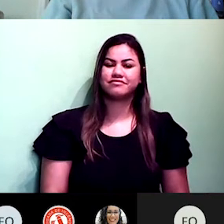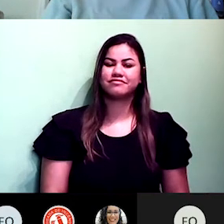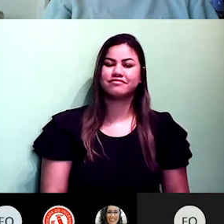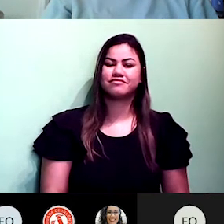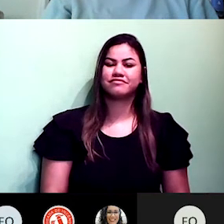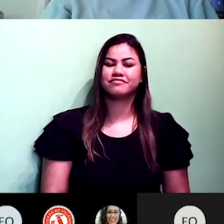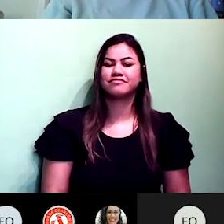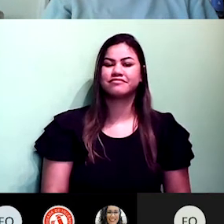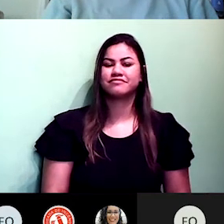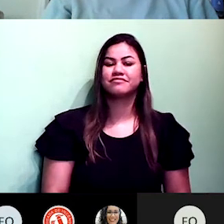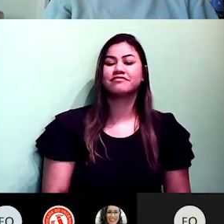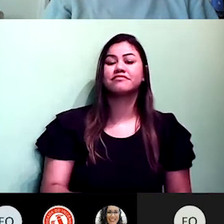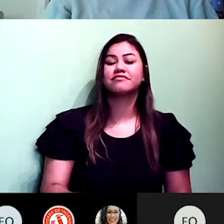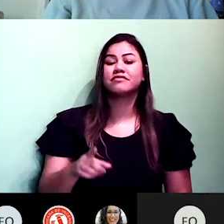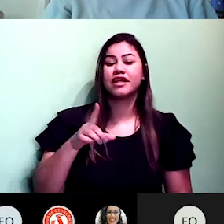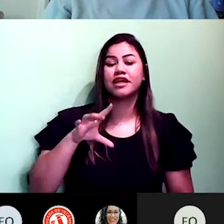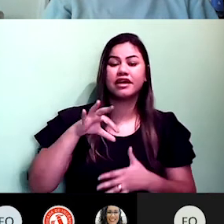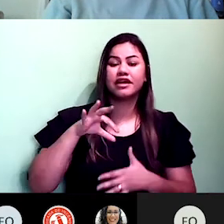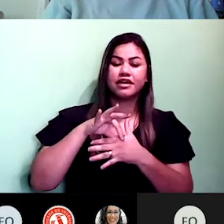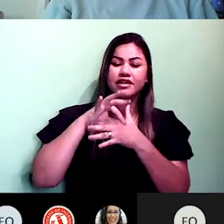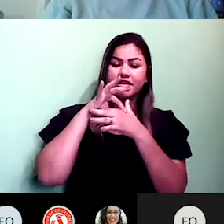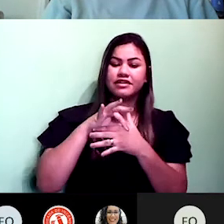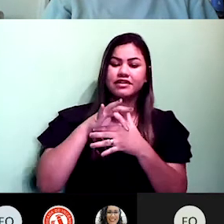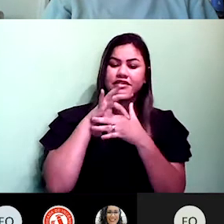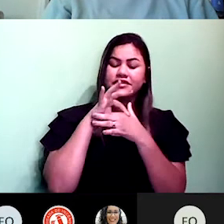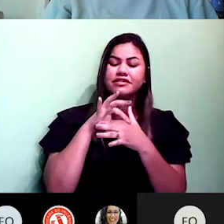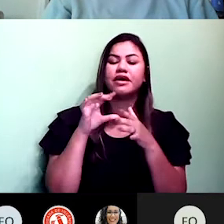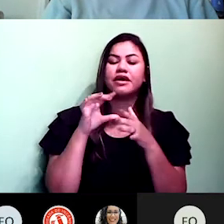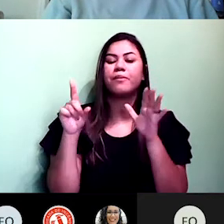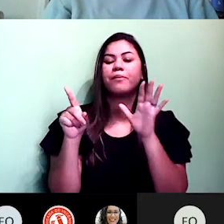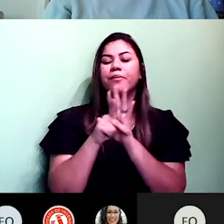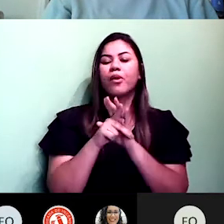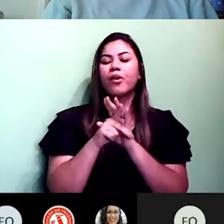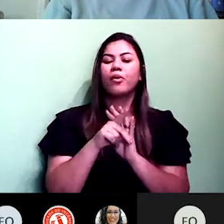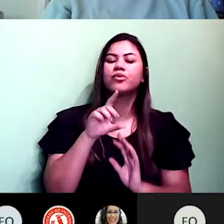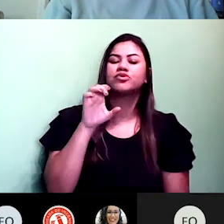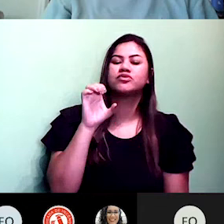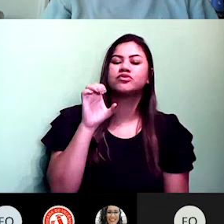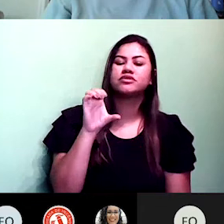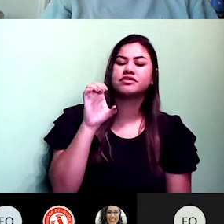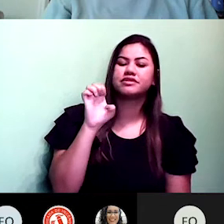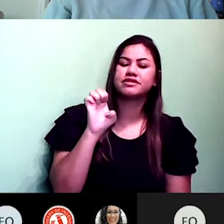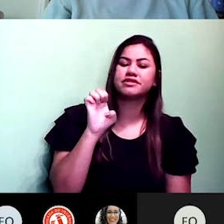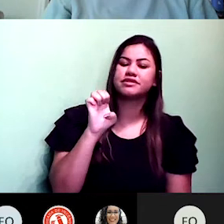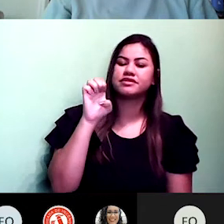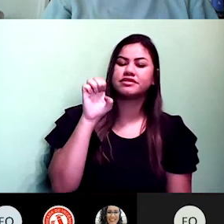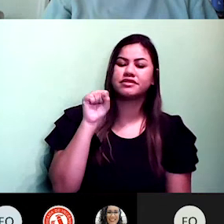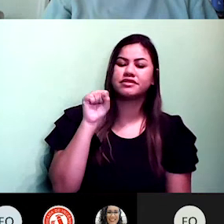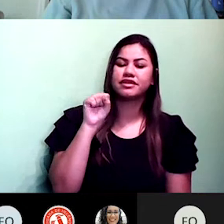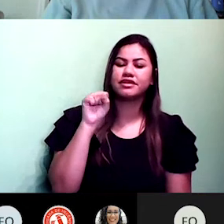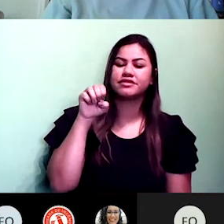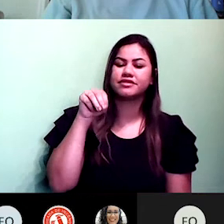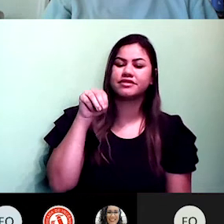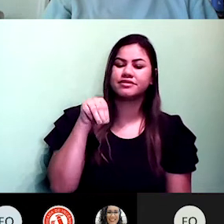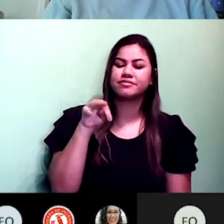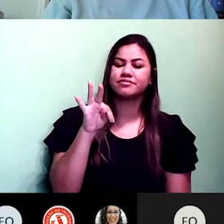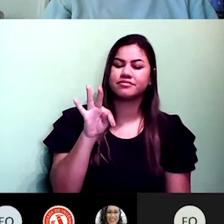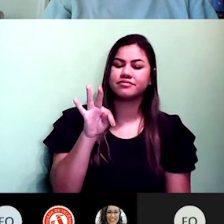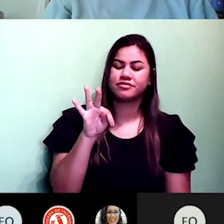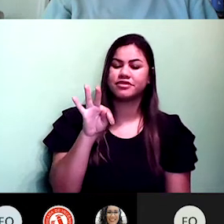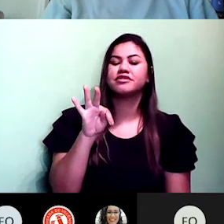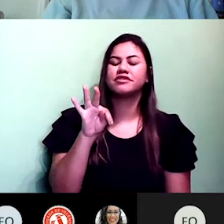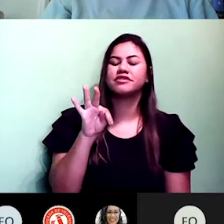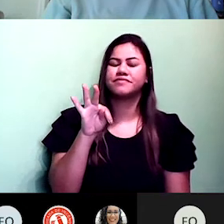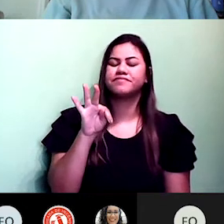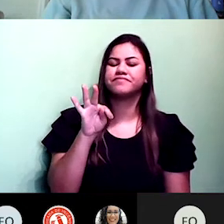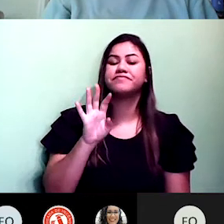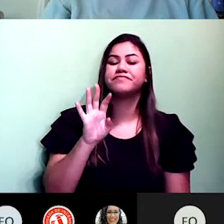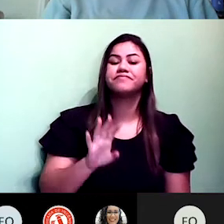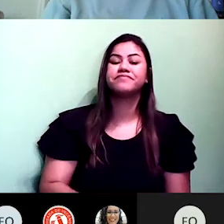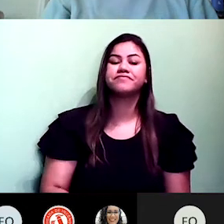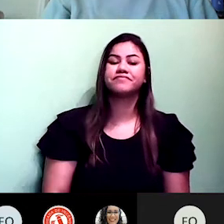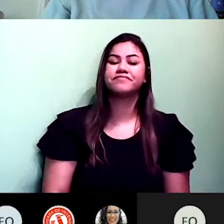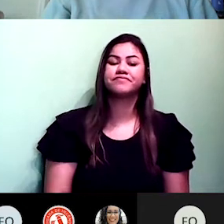líder, né, nosso coordenador do SESMIT, da Segurança, Engenharia e Medicina do Trabalho.